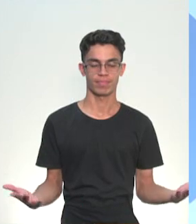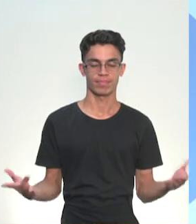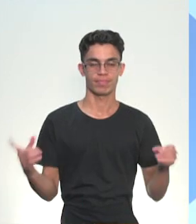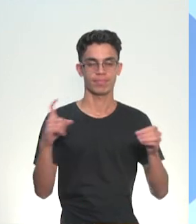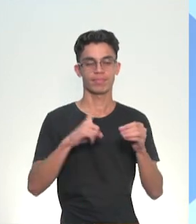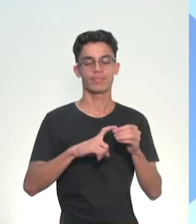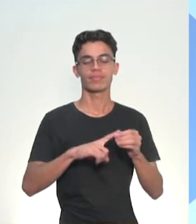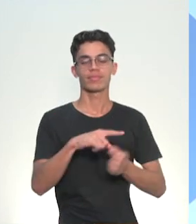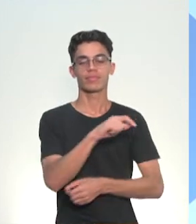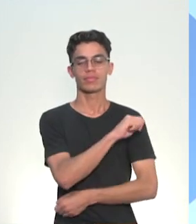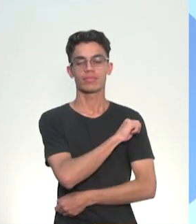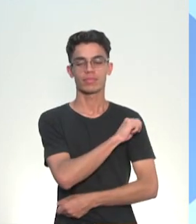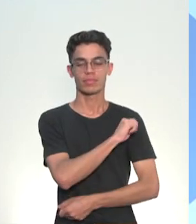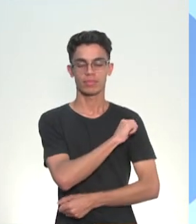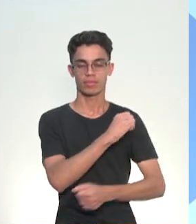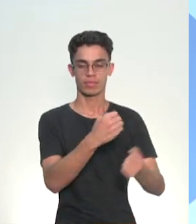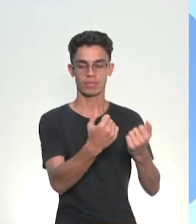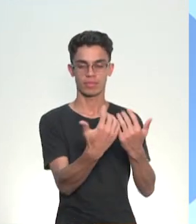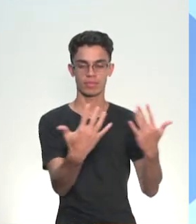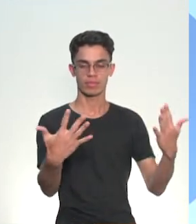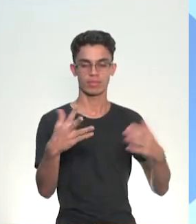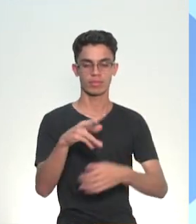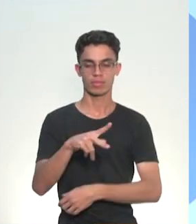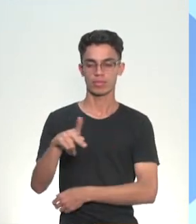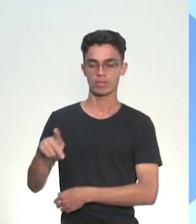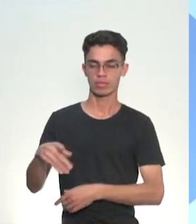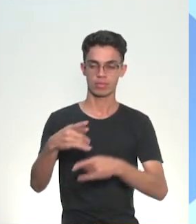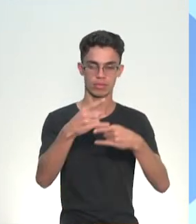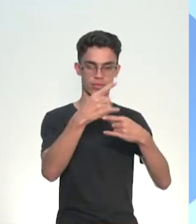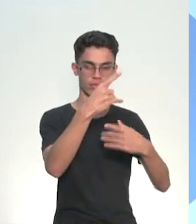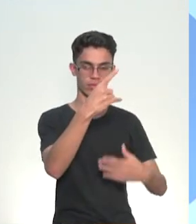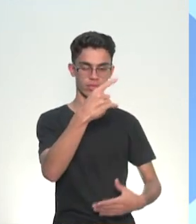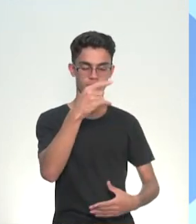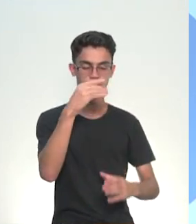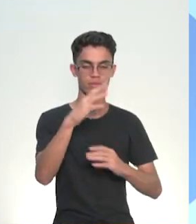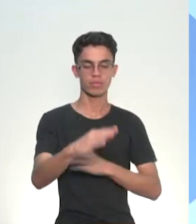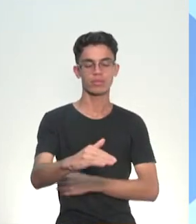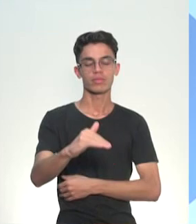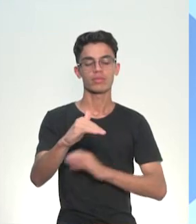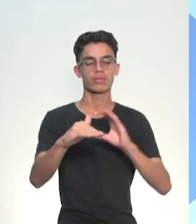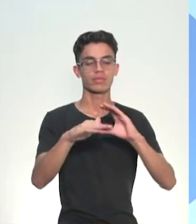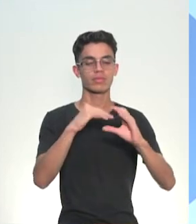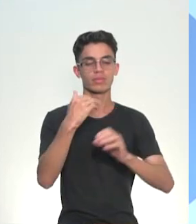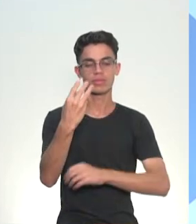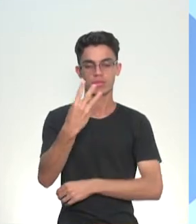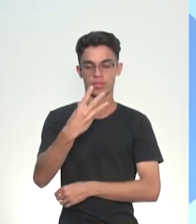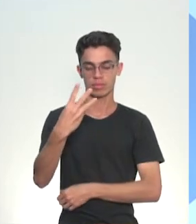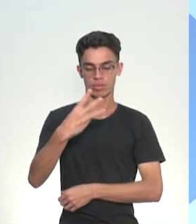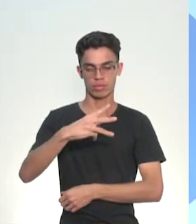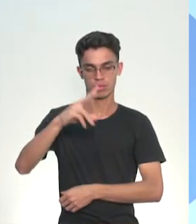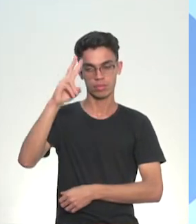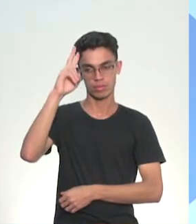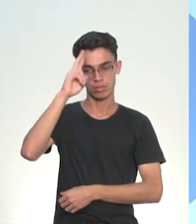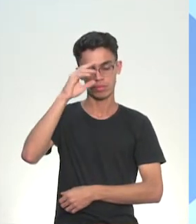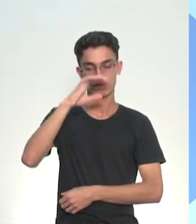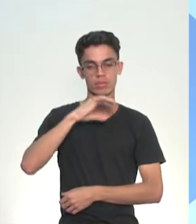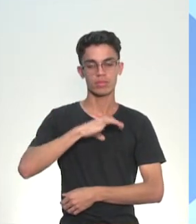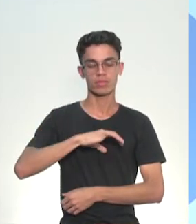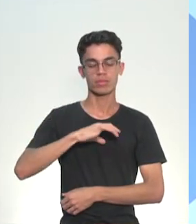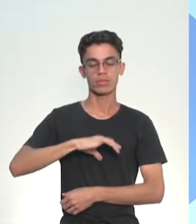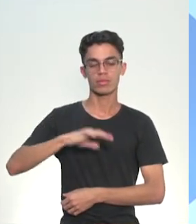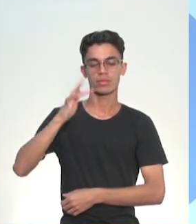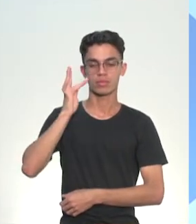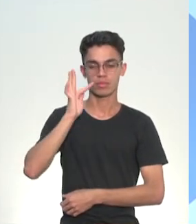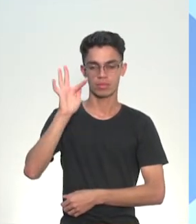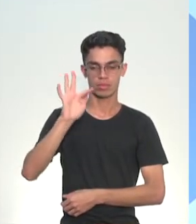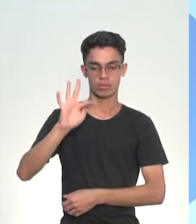Voltamos. Os estudantes, através dos seus professores aqui no chat, pontuaram as 3 mais lembradas sempre, né? O português, o